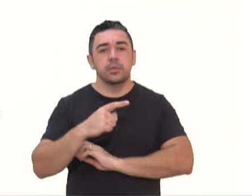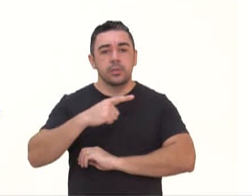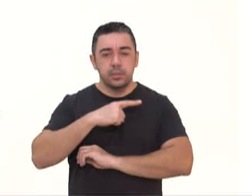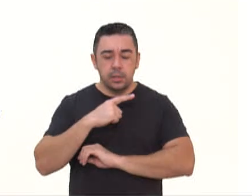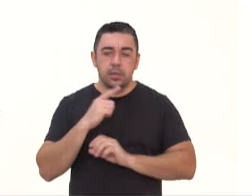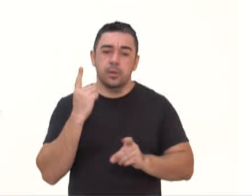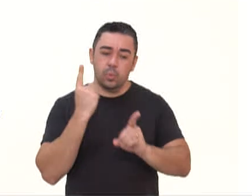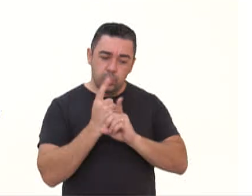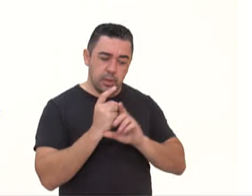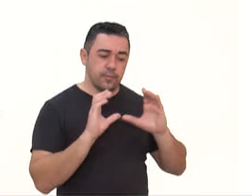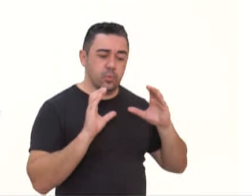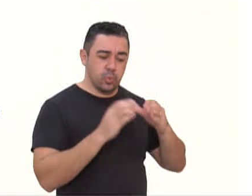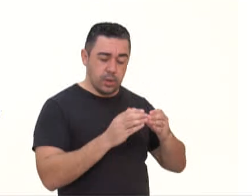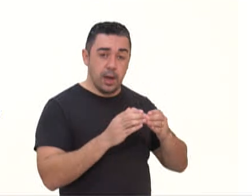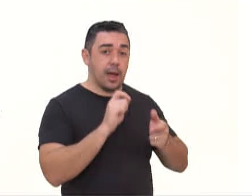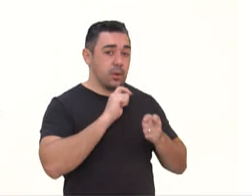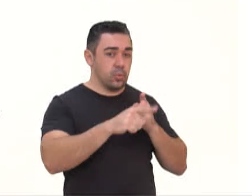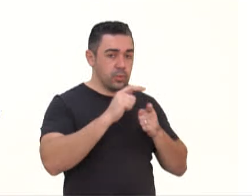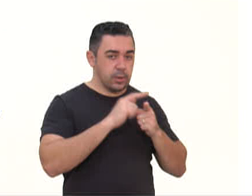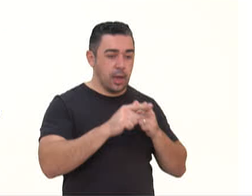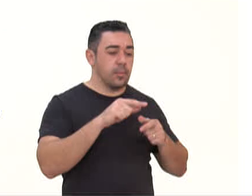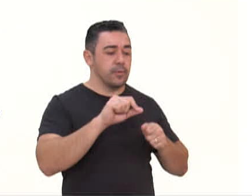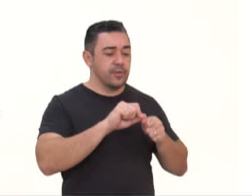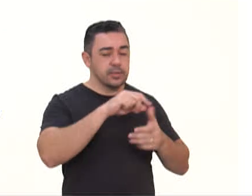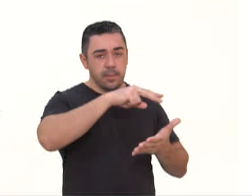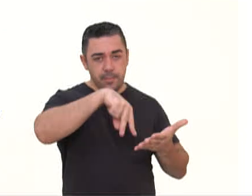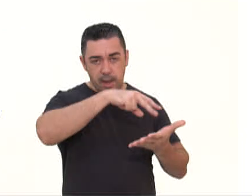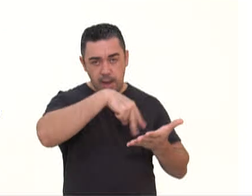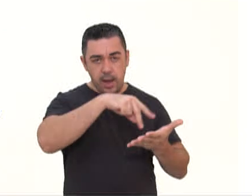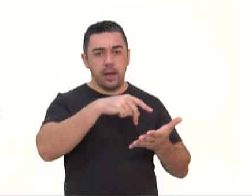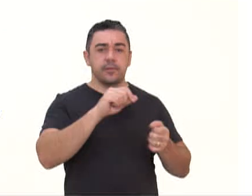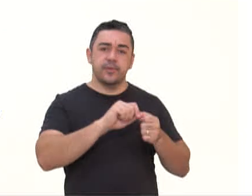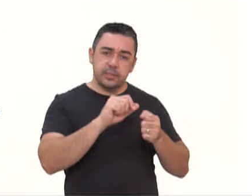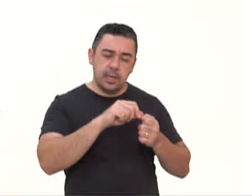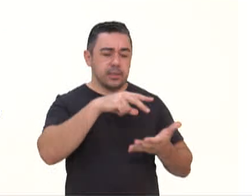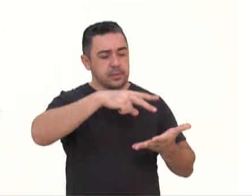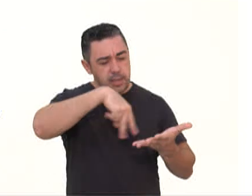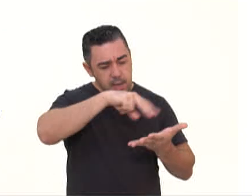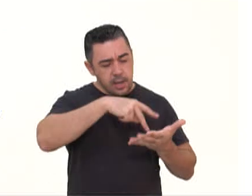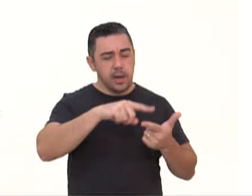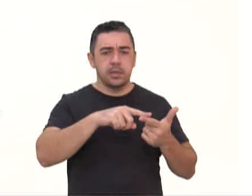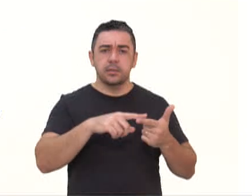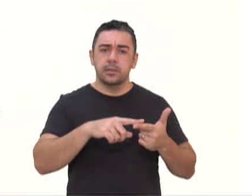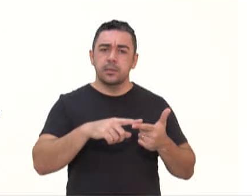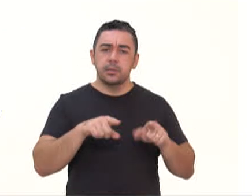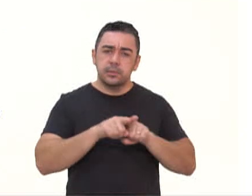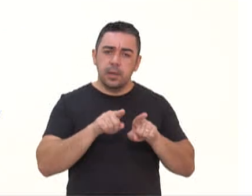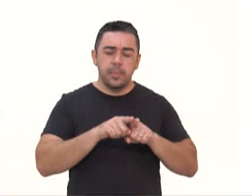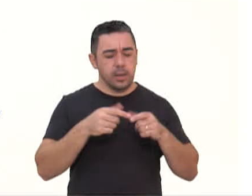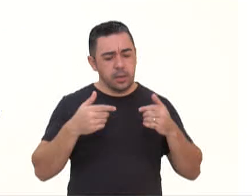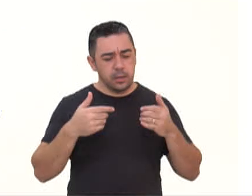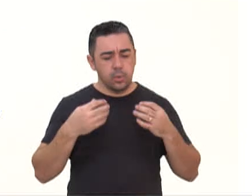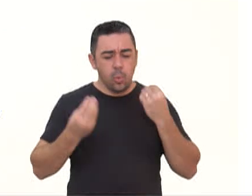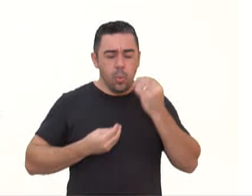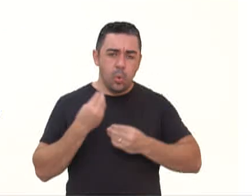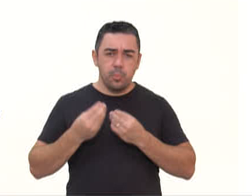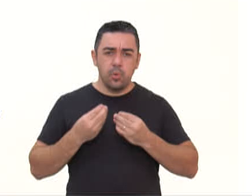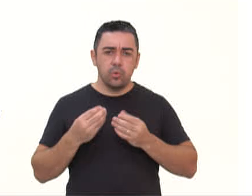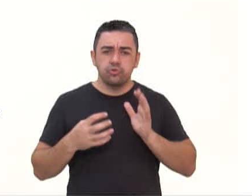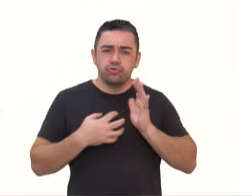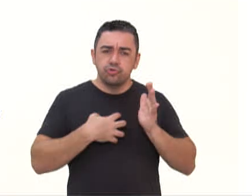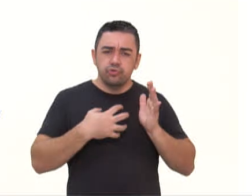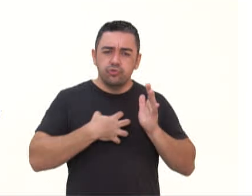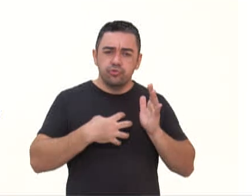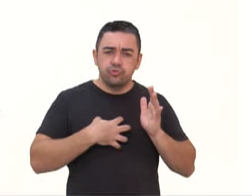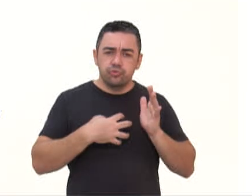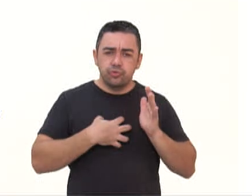salões alugados para bailes onde exibiam suas danças, a elegância de seus gestos e os seus modos que